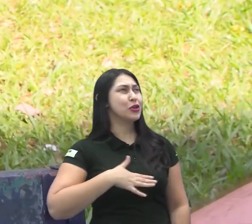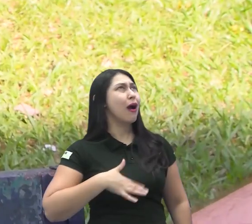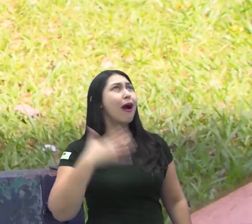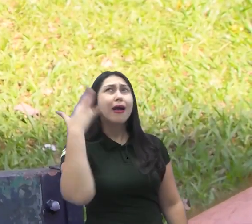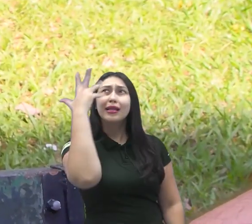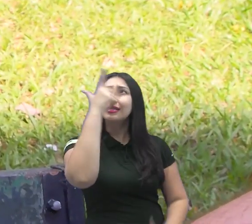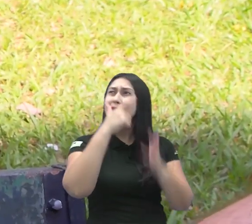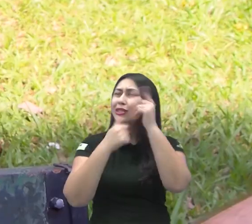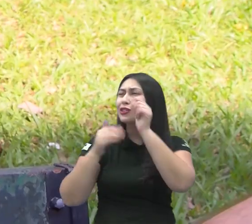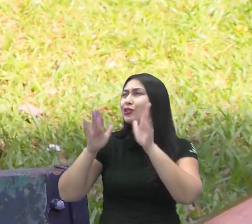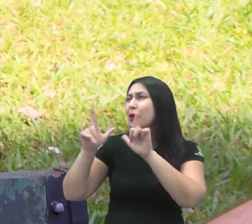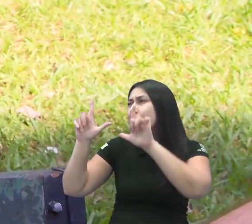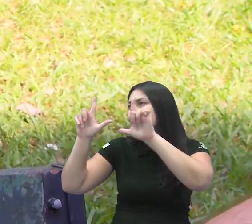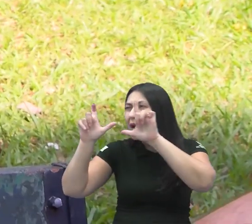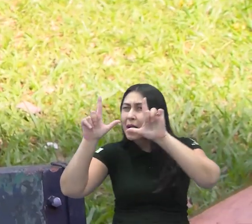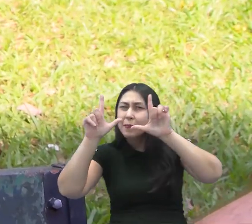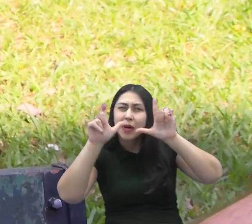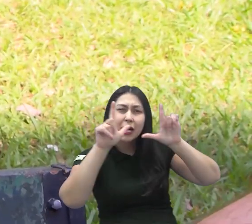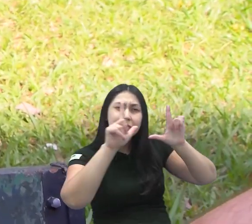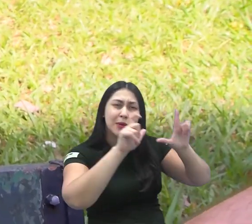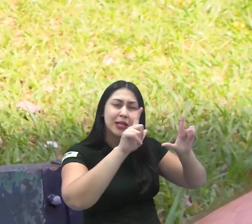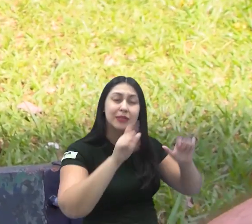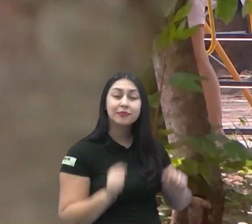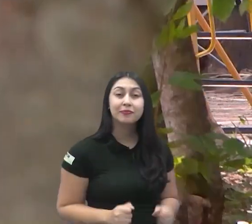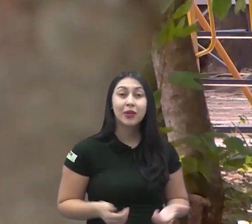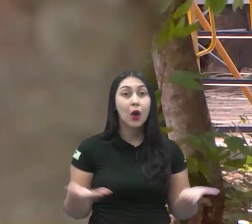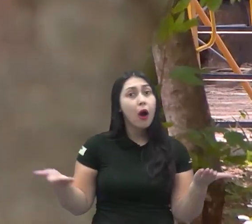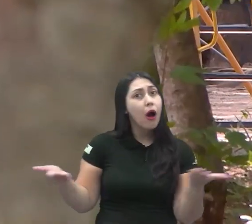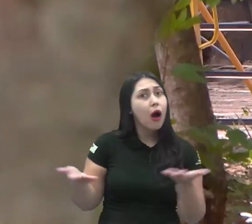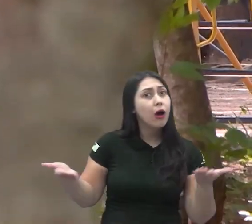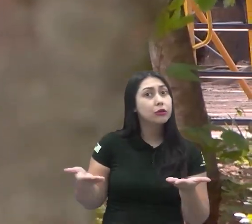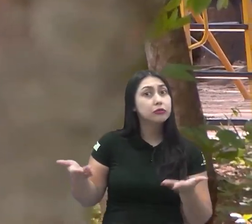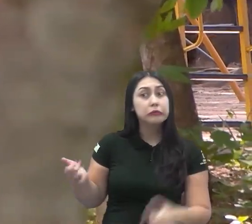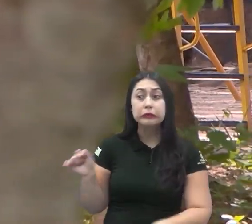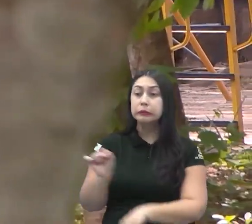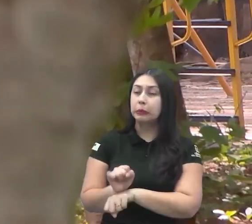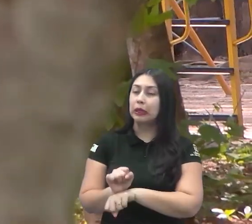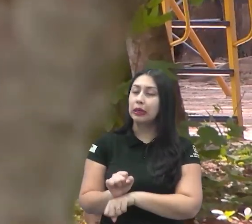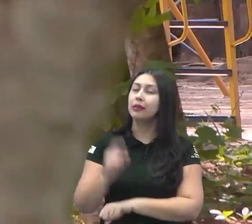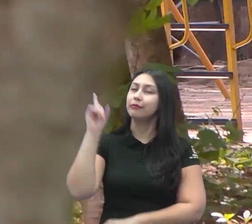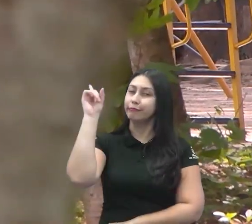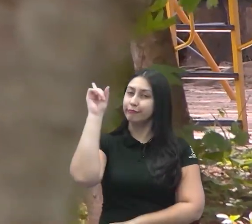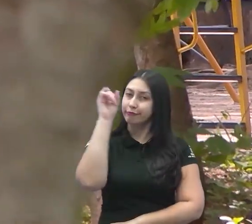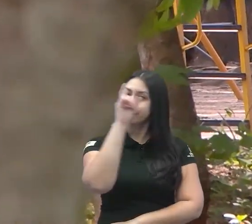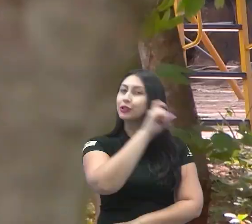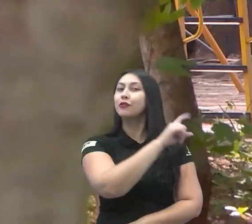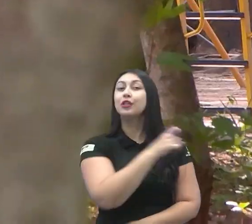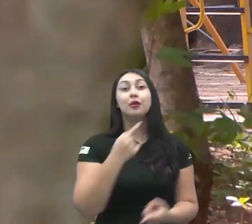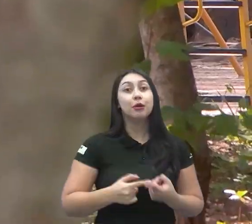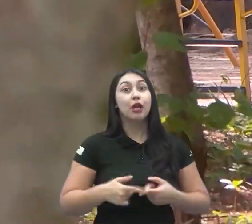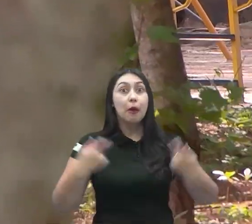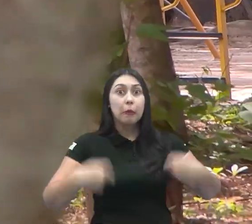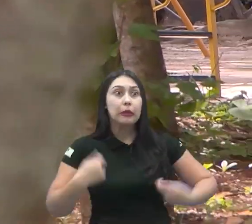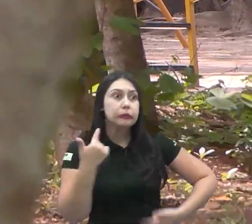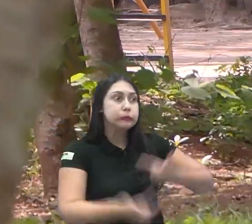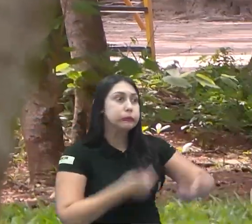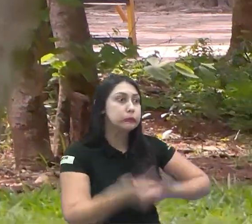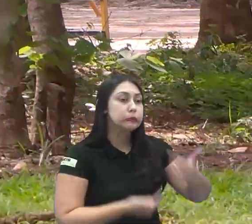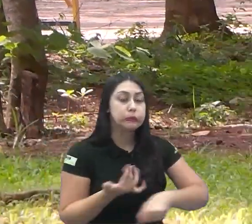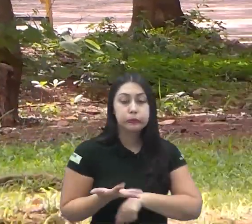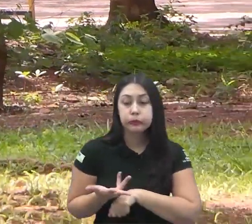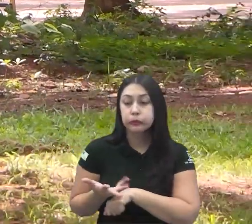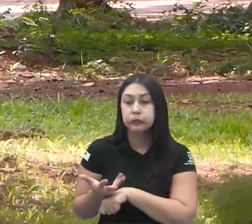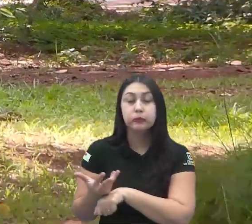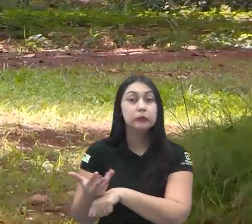achei lindo. Já tirei várias fotos, né? Hoje em dia, parar não é tarefa fácil, não. Pressão por